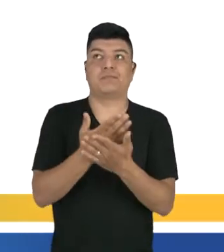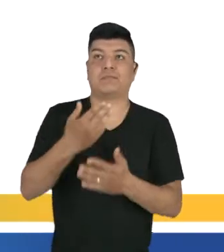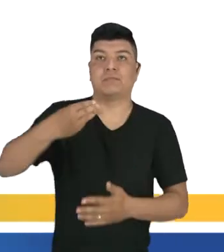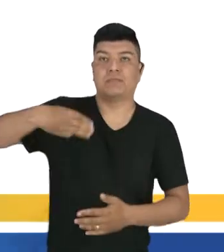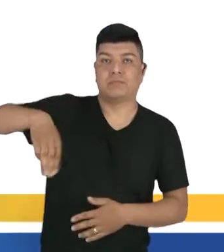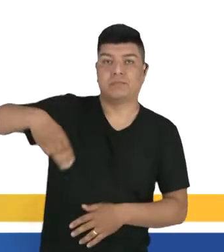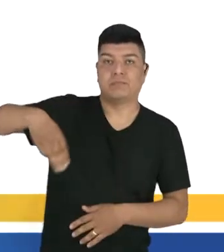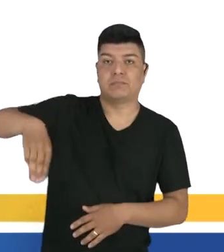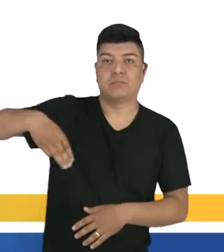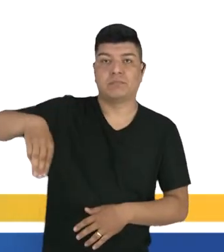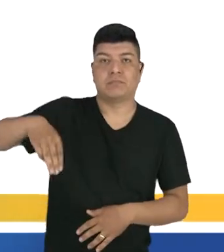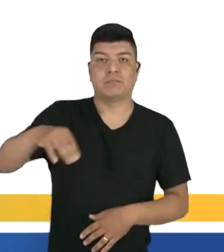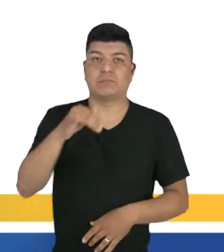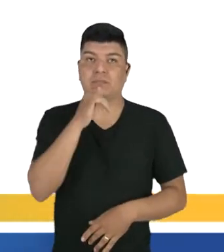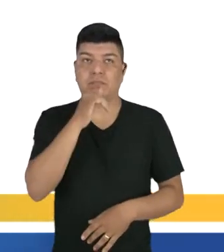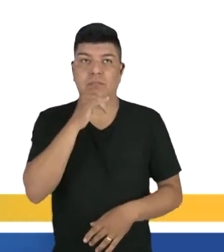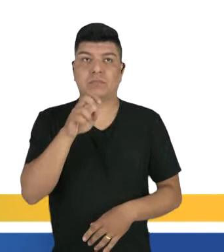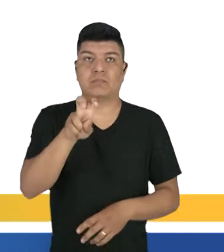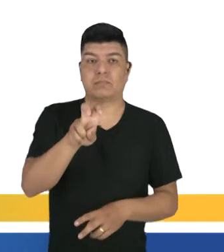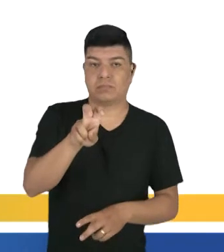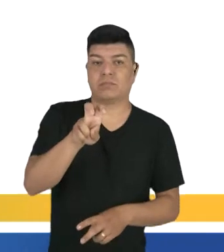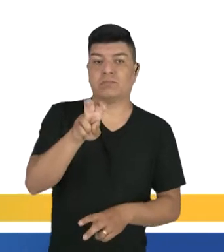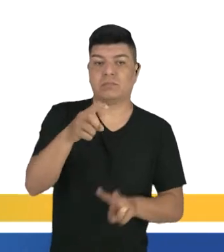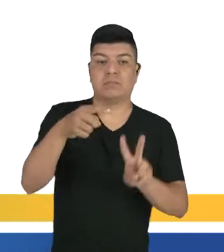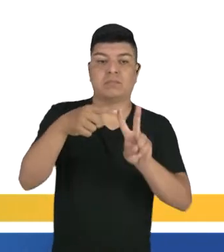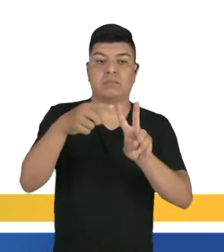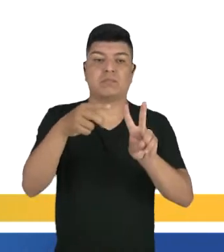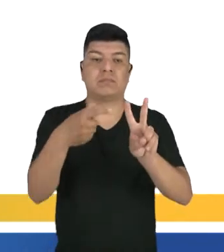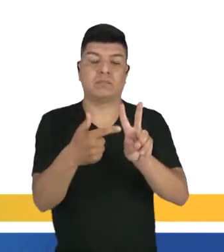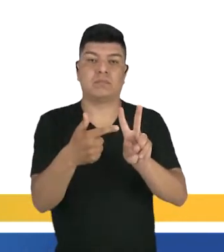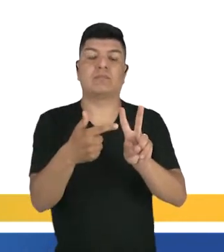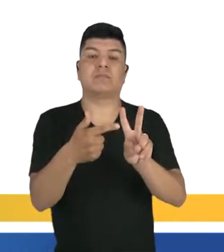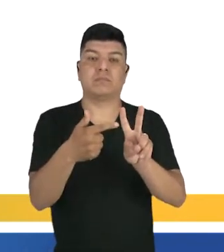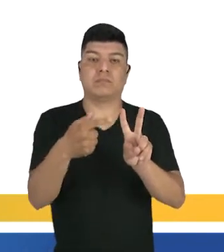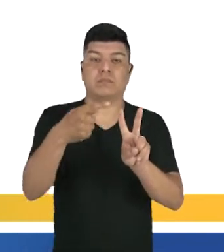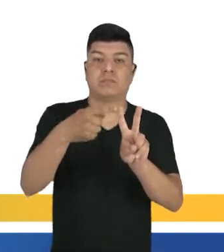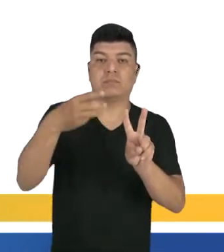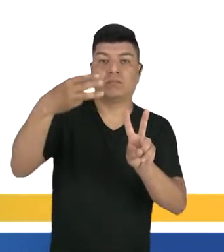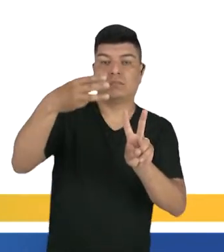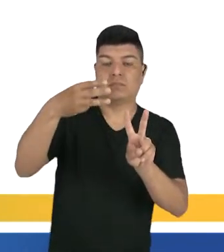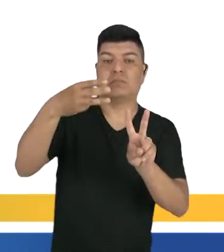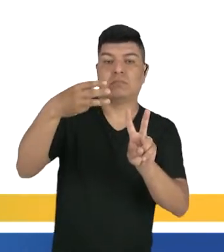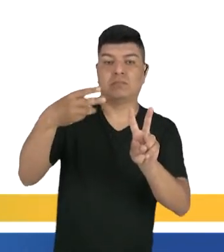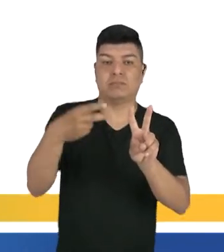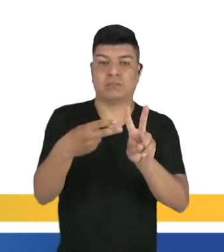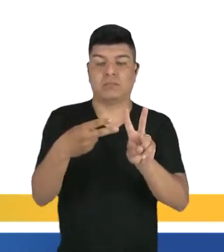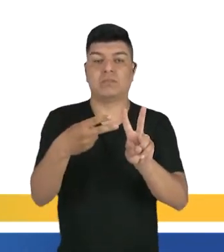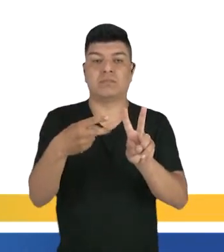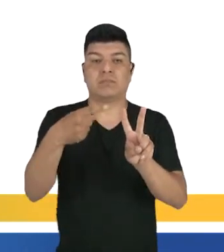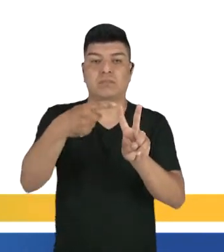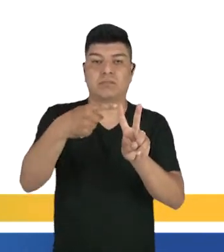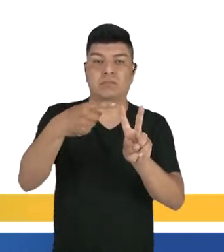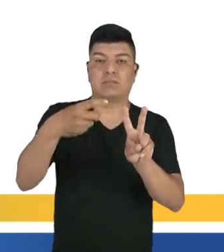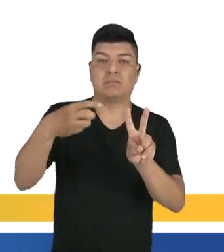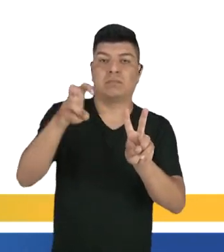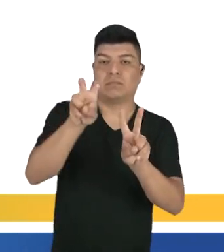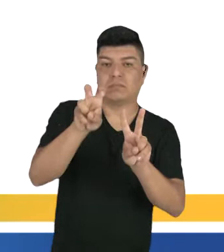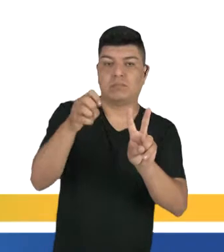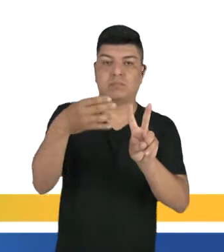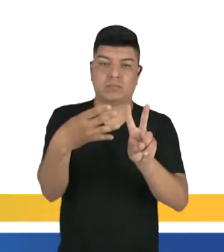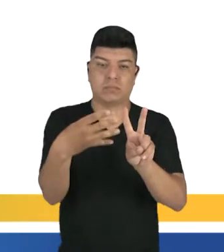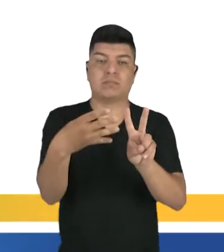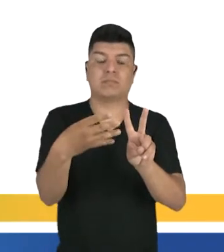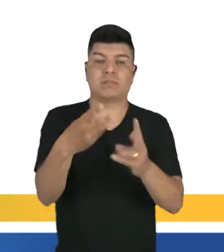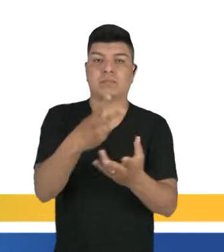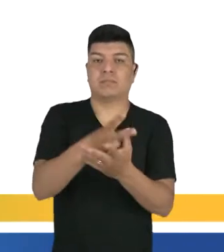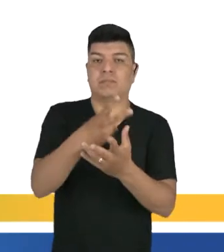matemática. Expressões como 5 raiz de 2, raiz quinta de 3, menos 2 raiz quinta de 4, serão chamadas